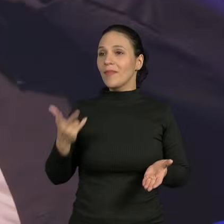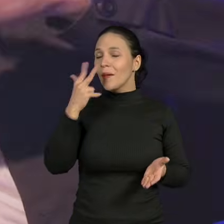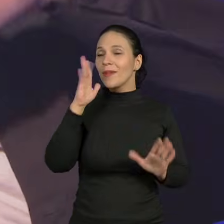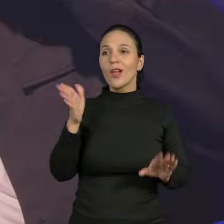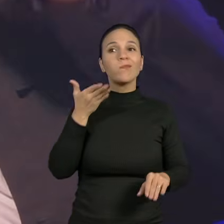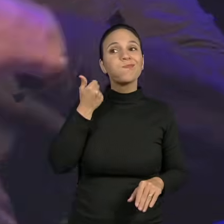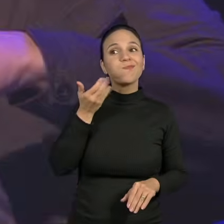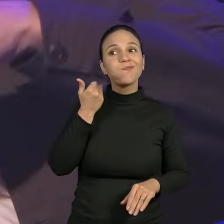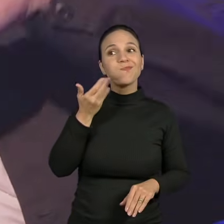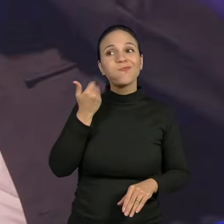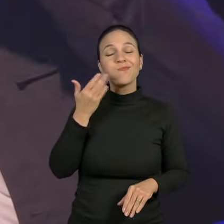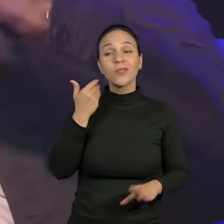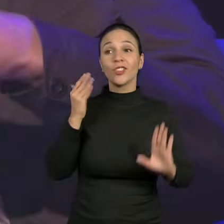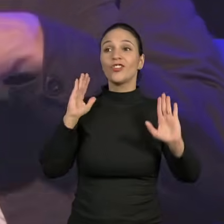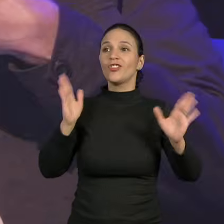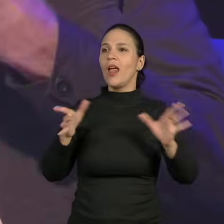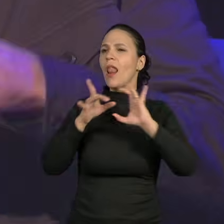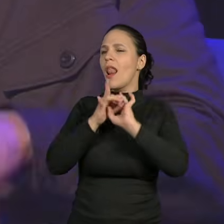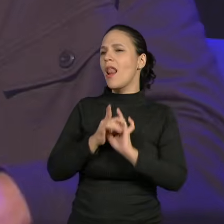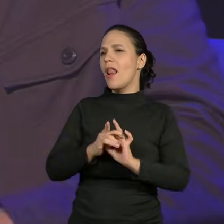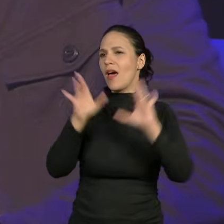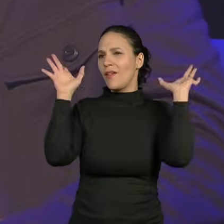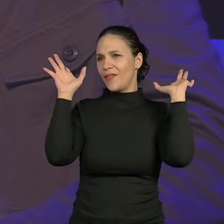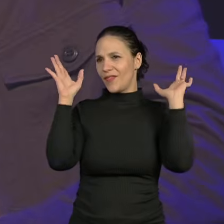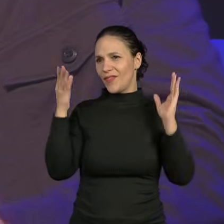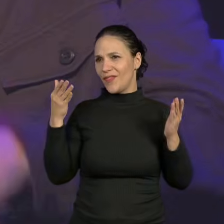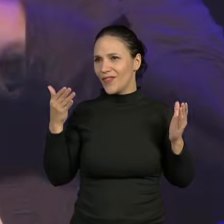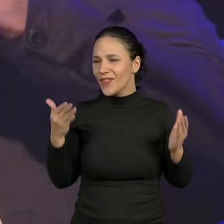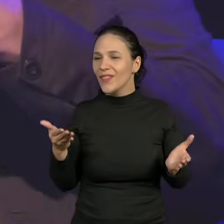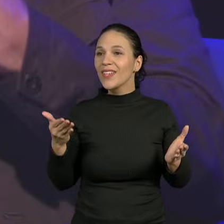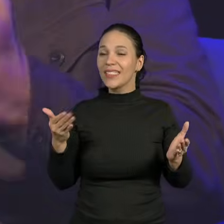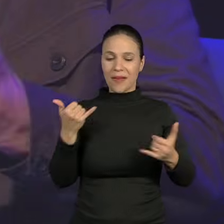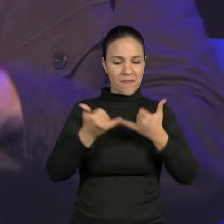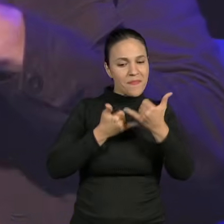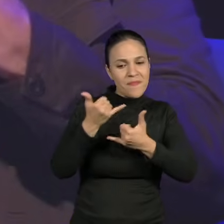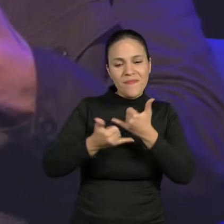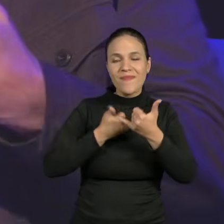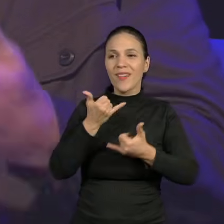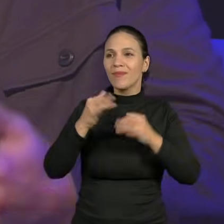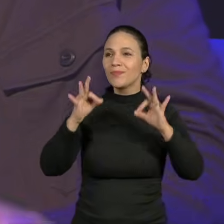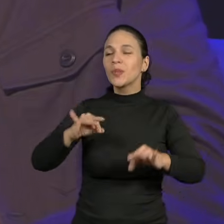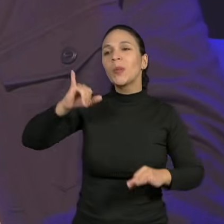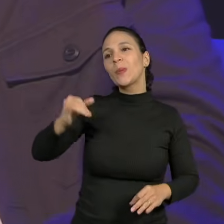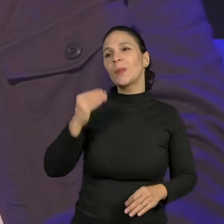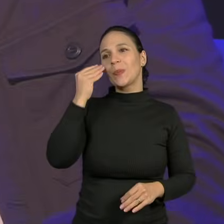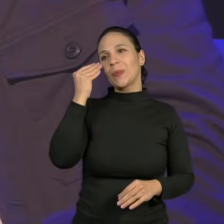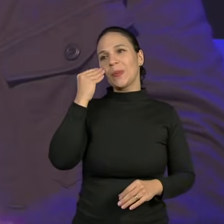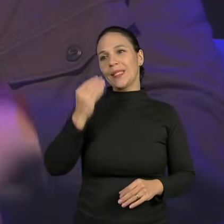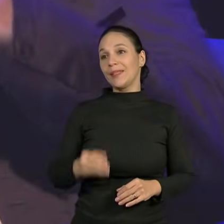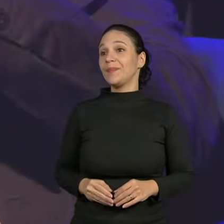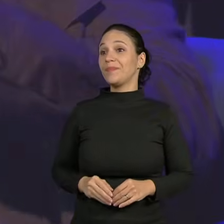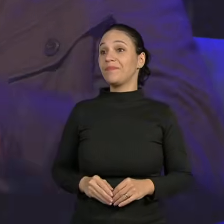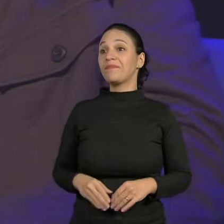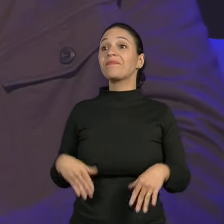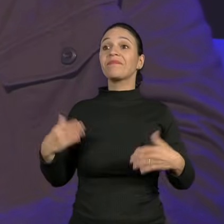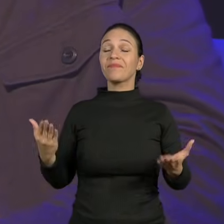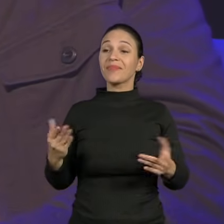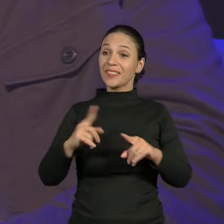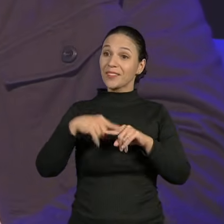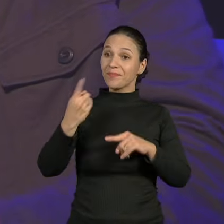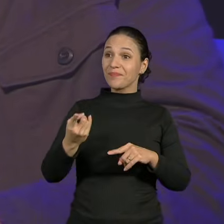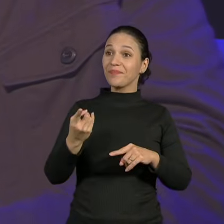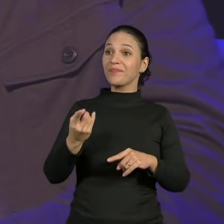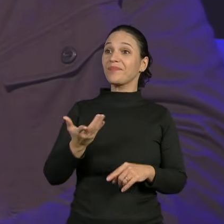muito dessa liberdade, de brincar mesmo, essa oportunidade de brincar. E aí a gente depois se